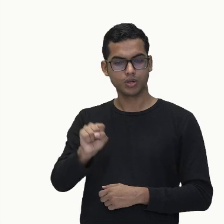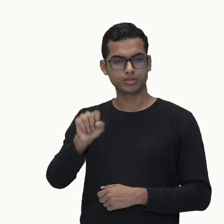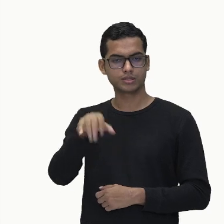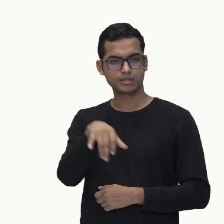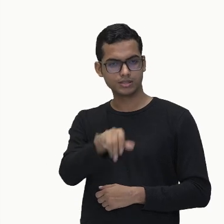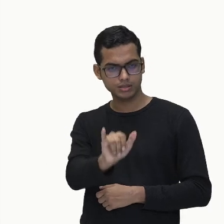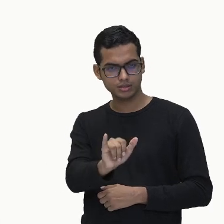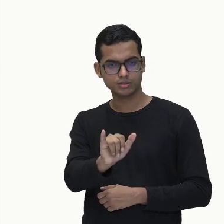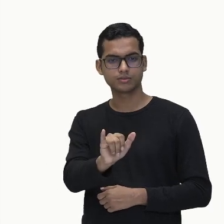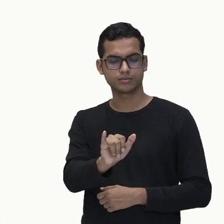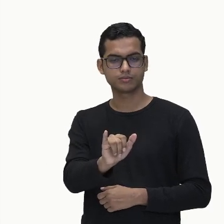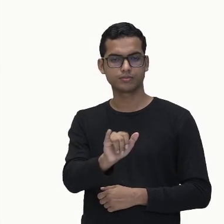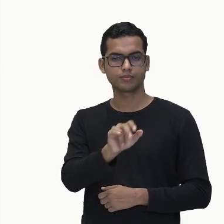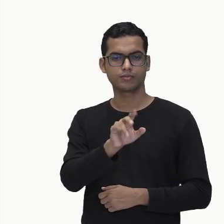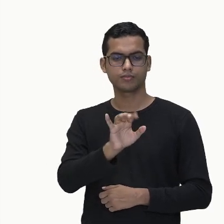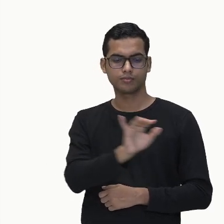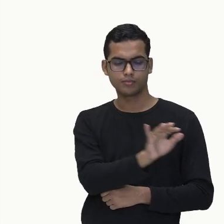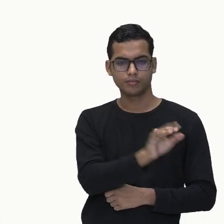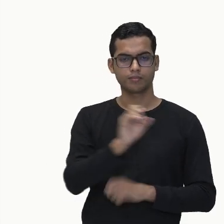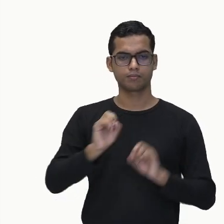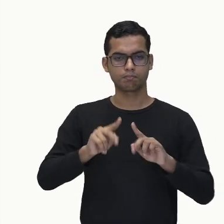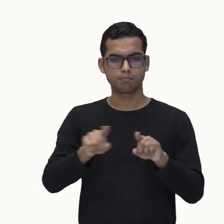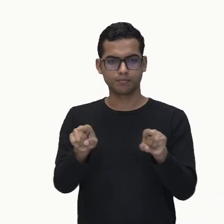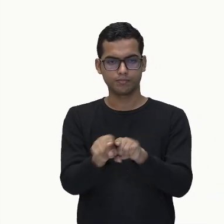nada Vamos adelante